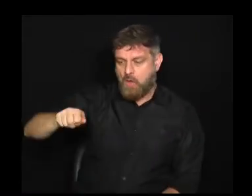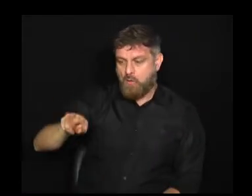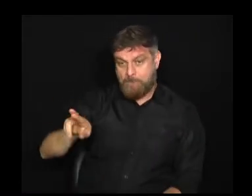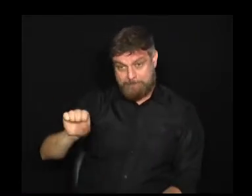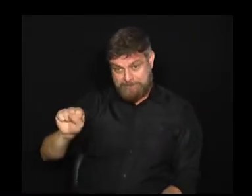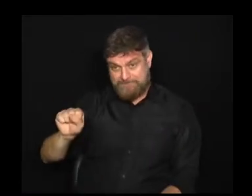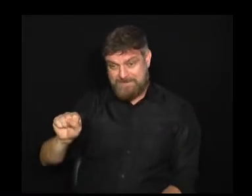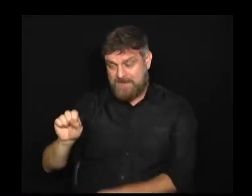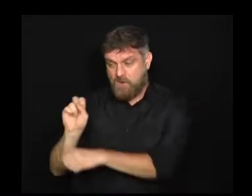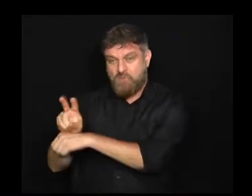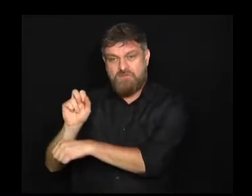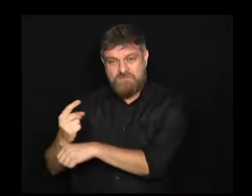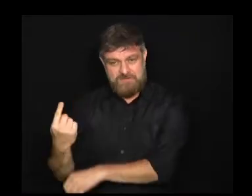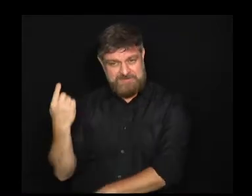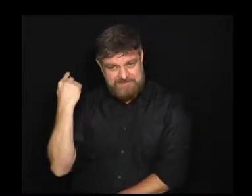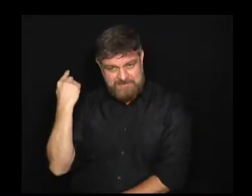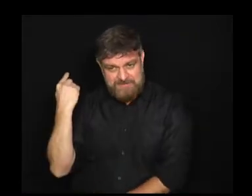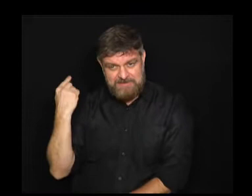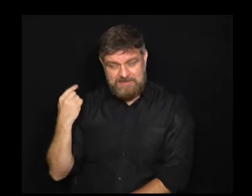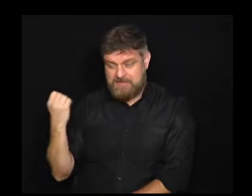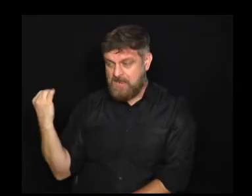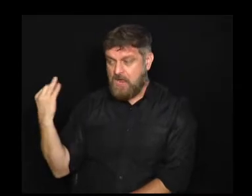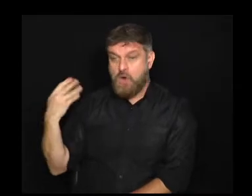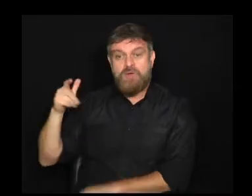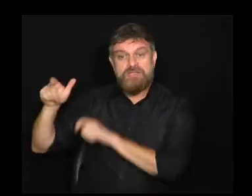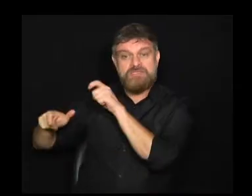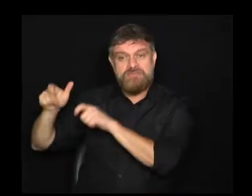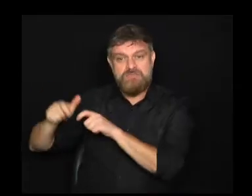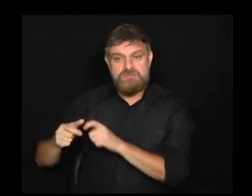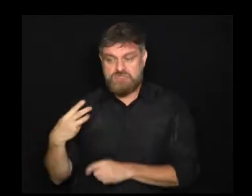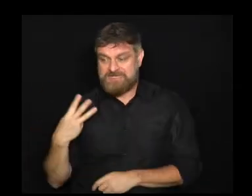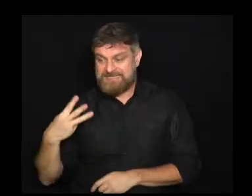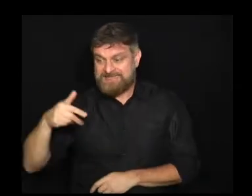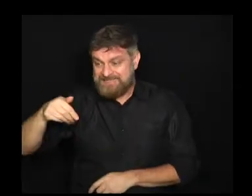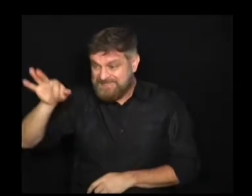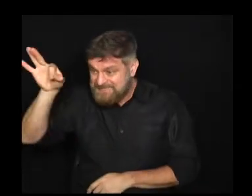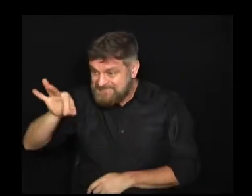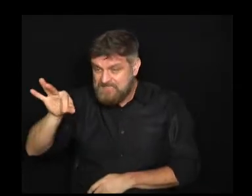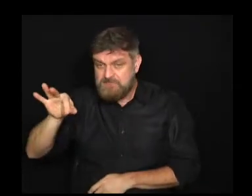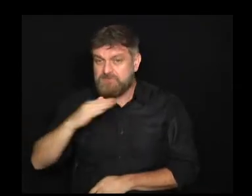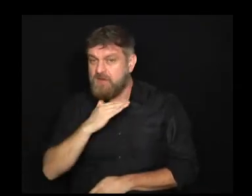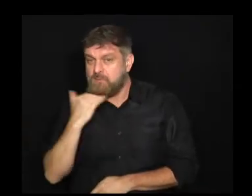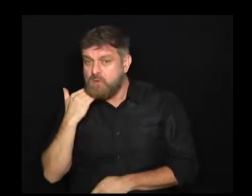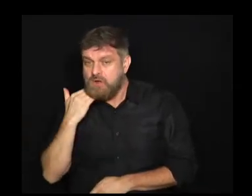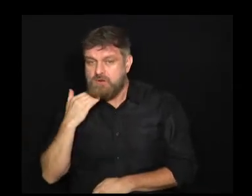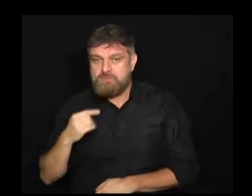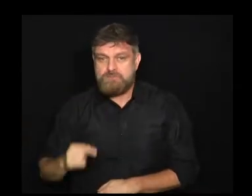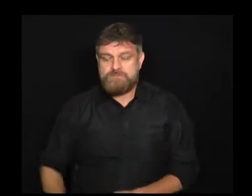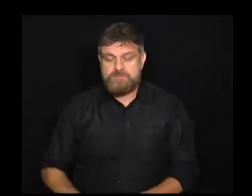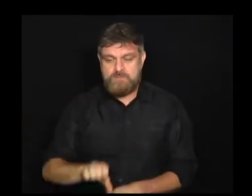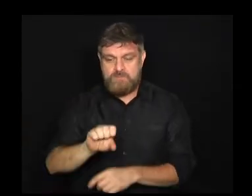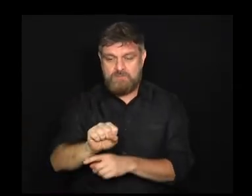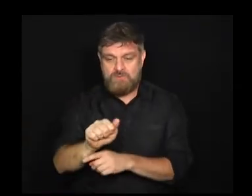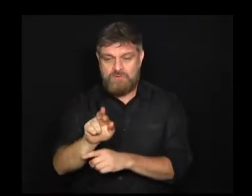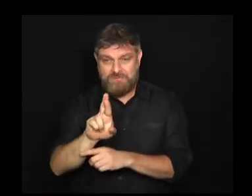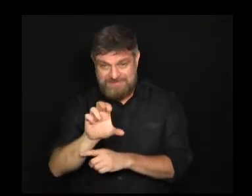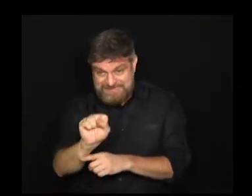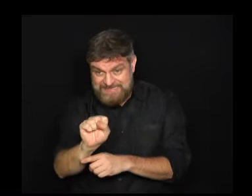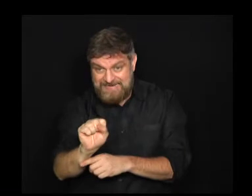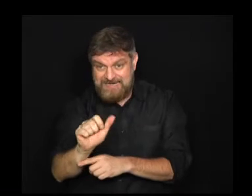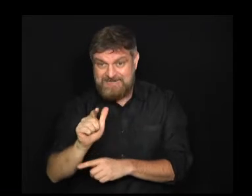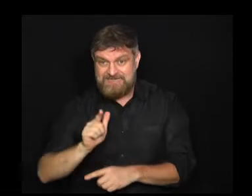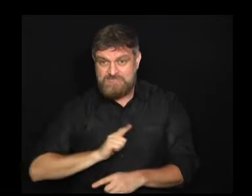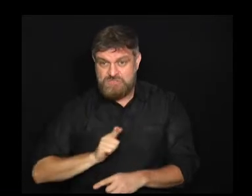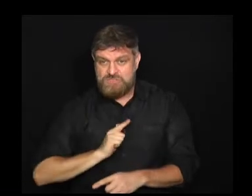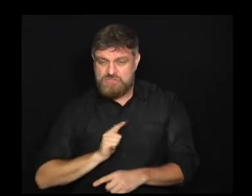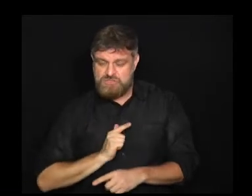de mortalidade de pacientes infectados era de 37%, e com o SARS, que era de 10%, que